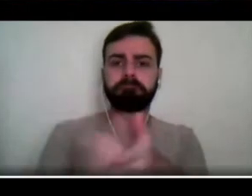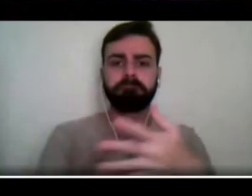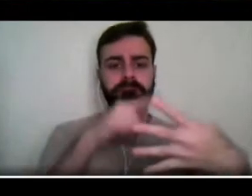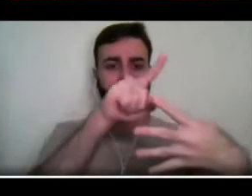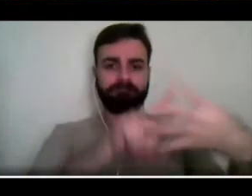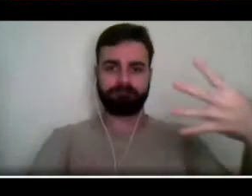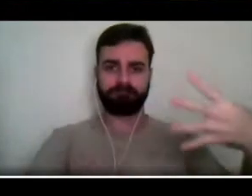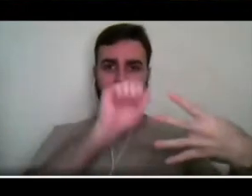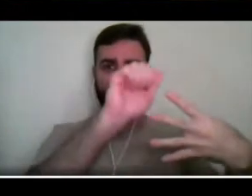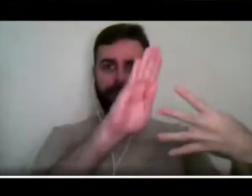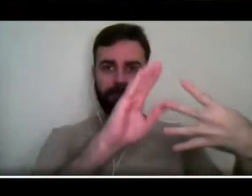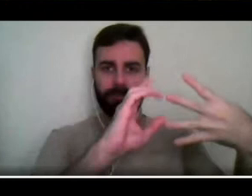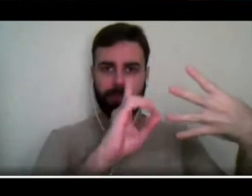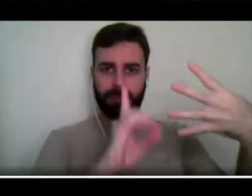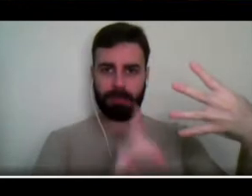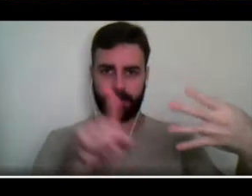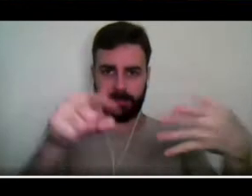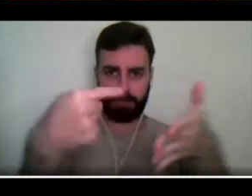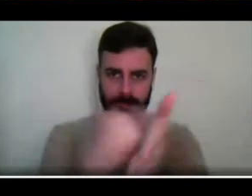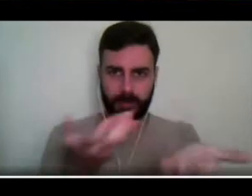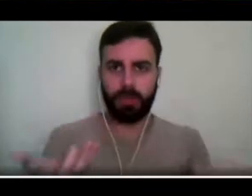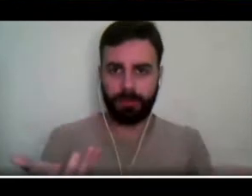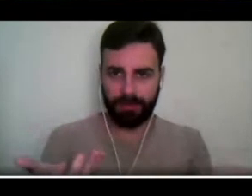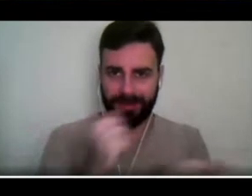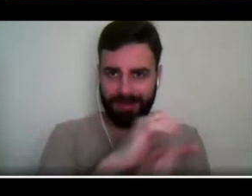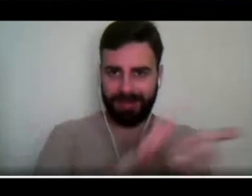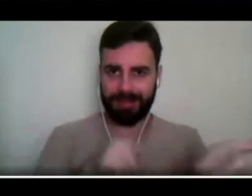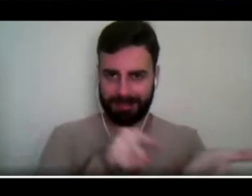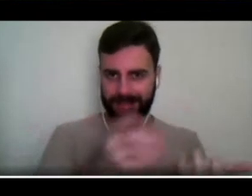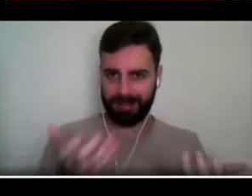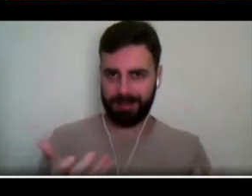Alguma pergunta em relação a esse exercício, gente?